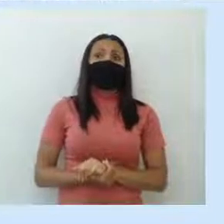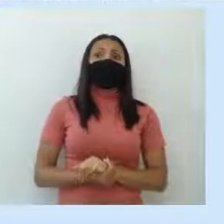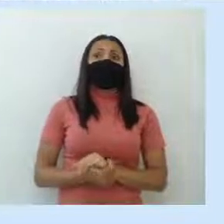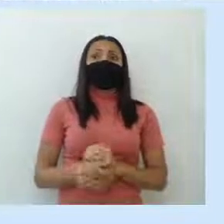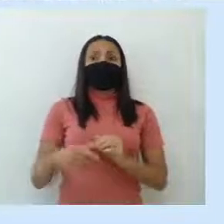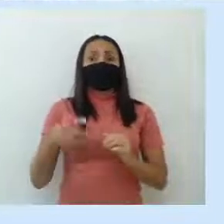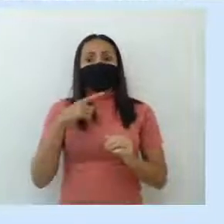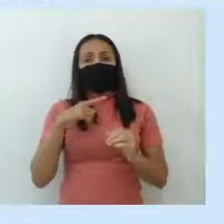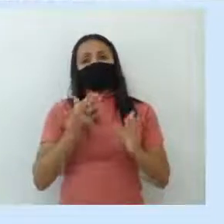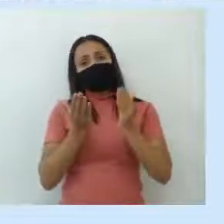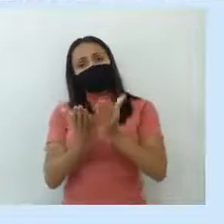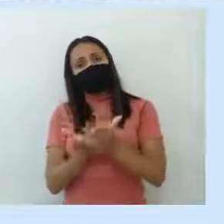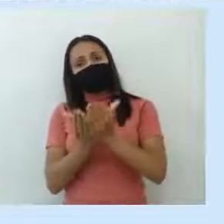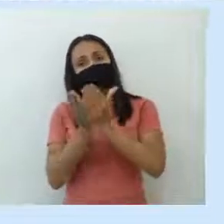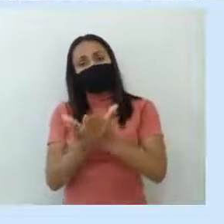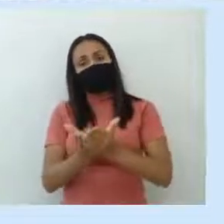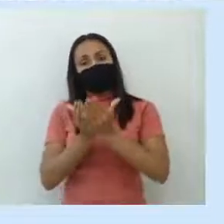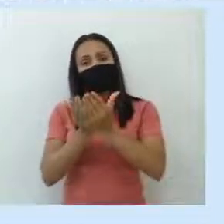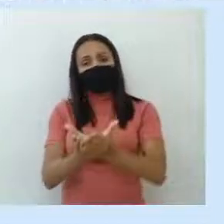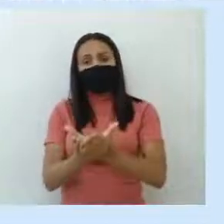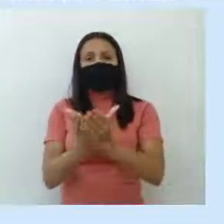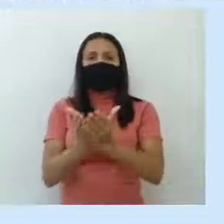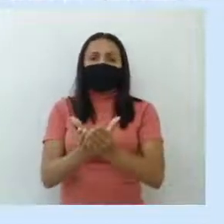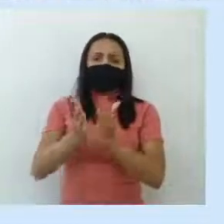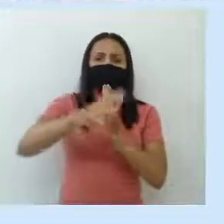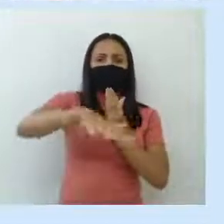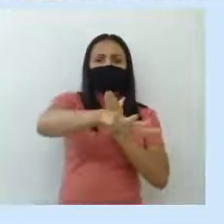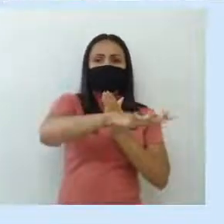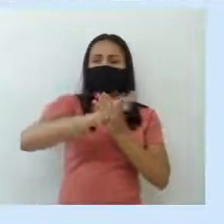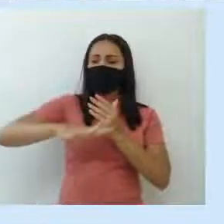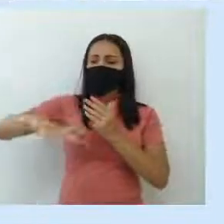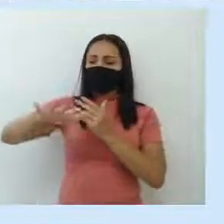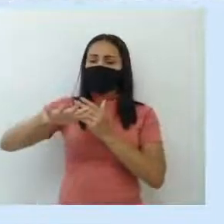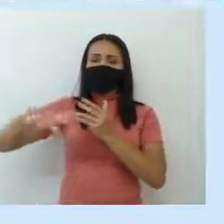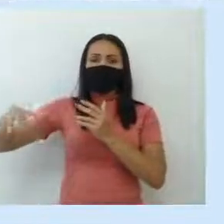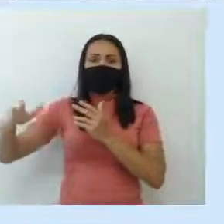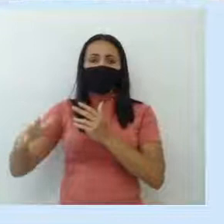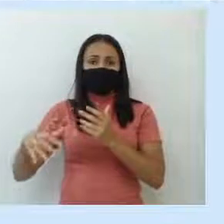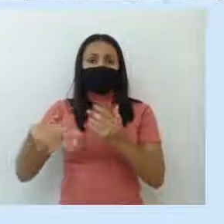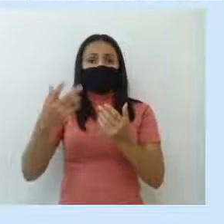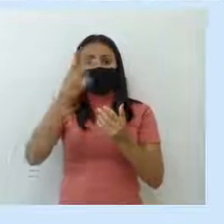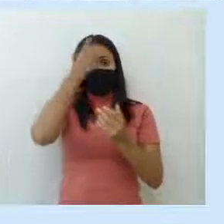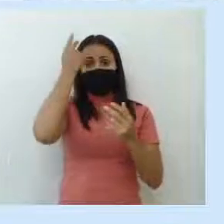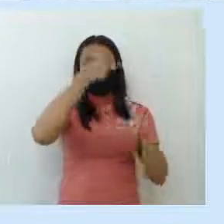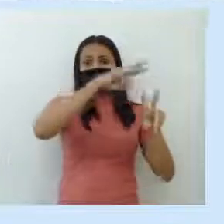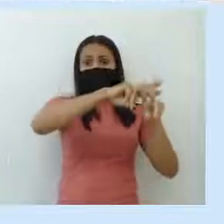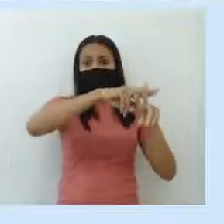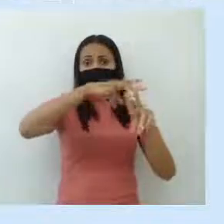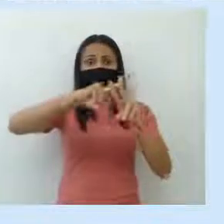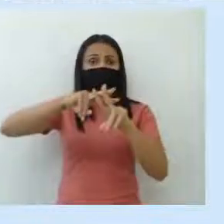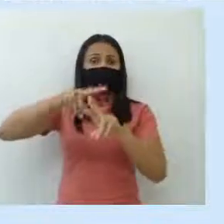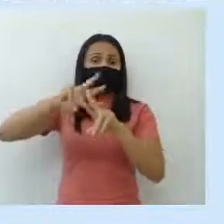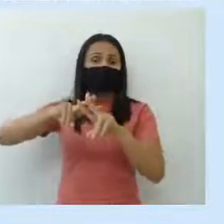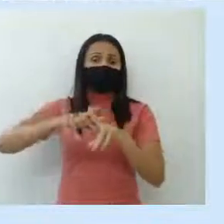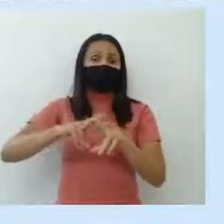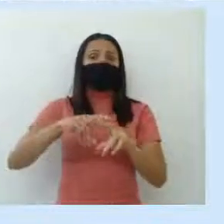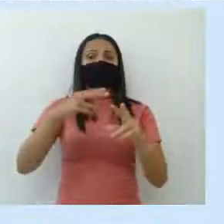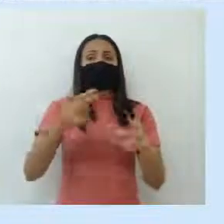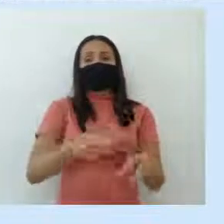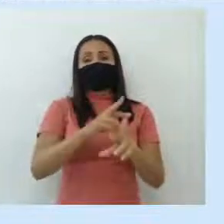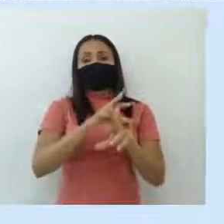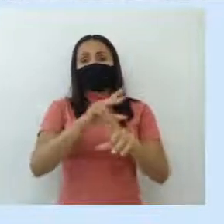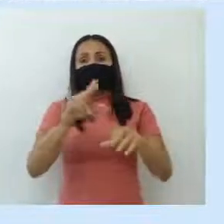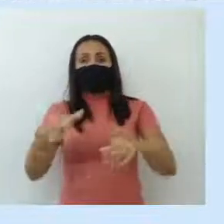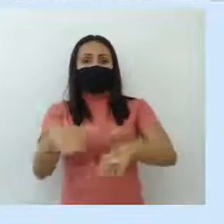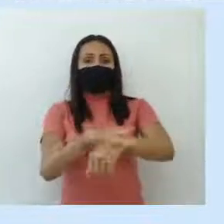de escravos chegavam de diversas regiões, trazendo prisioneiros das mais diferentes etnias, devido